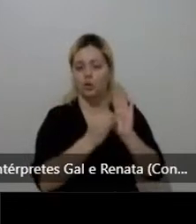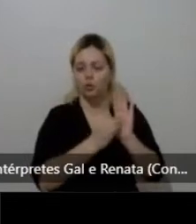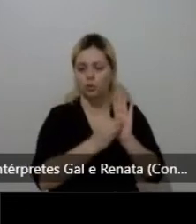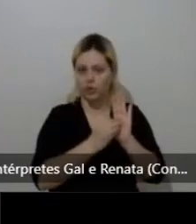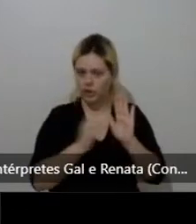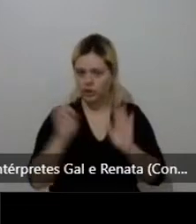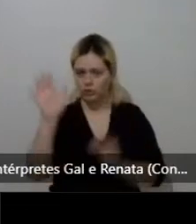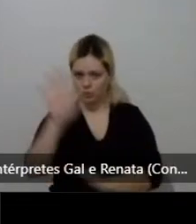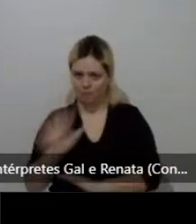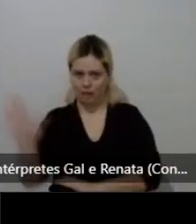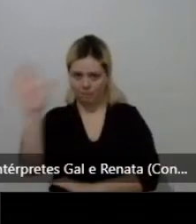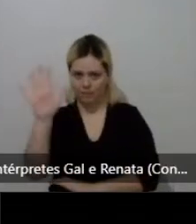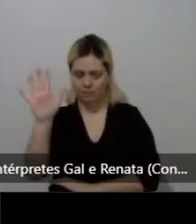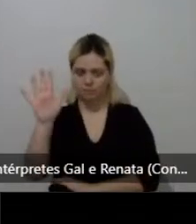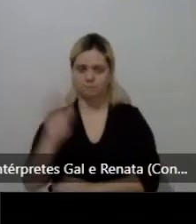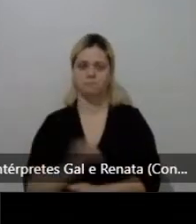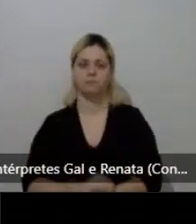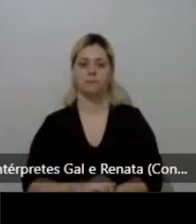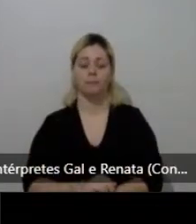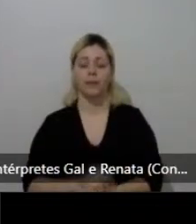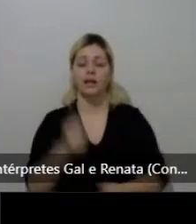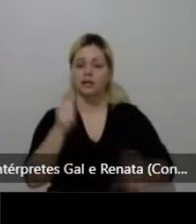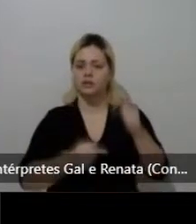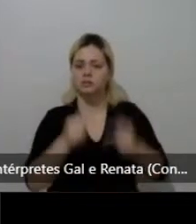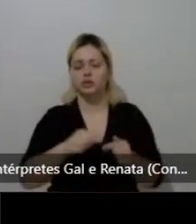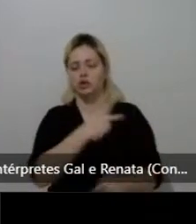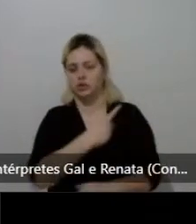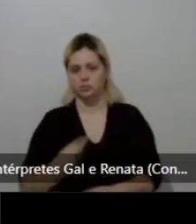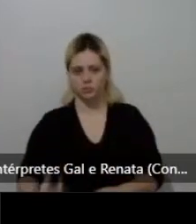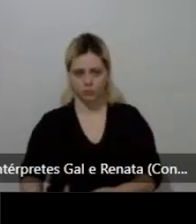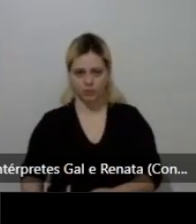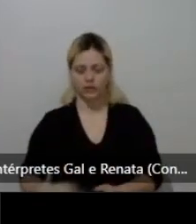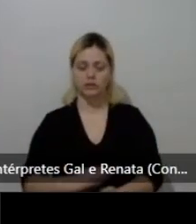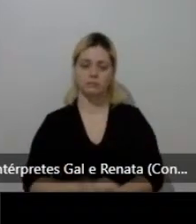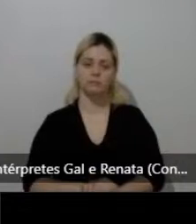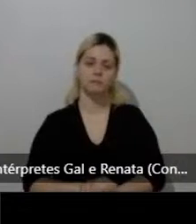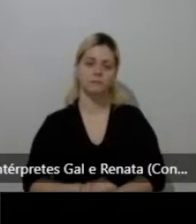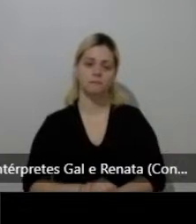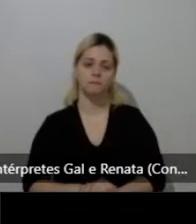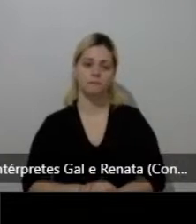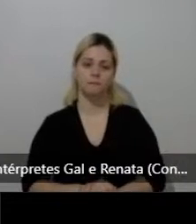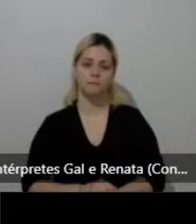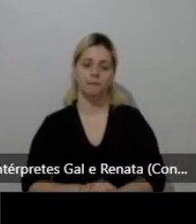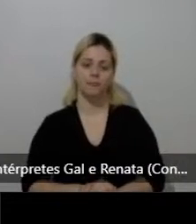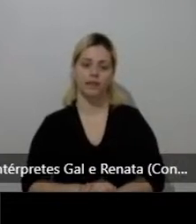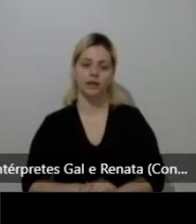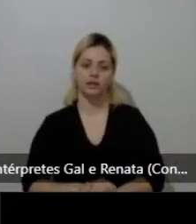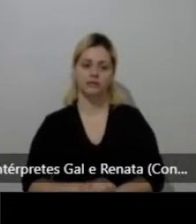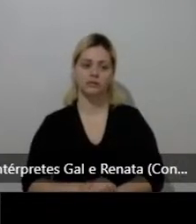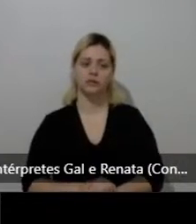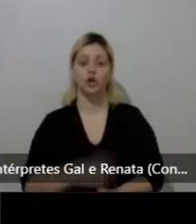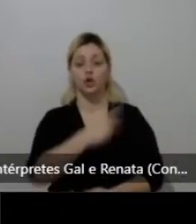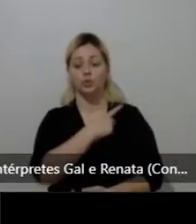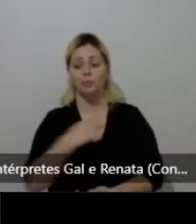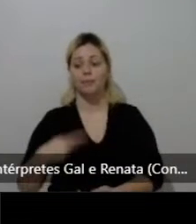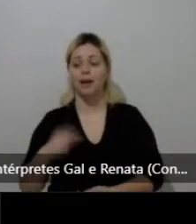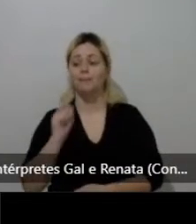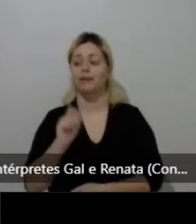né, no mapa aí das políticas públicas, no mapa da